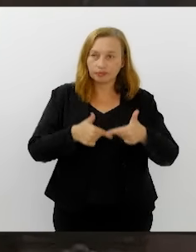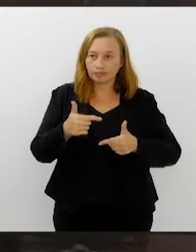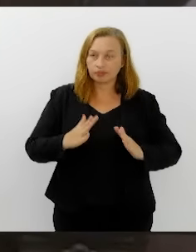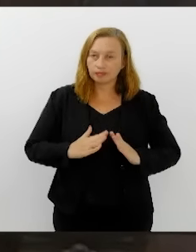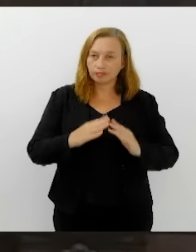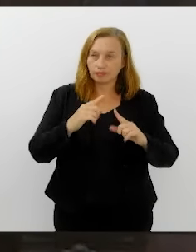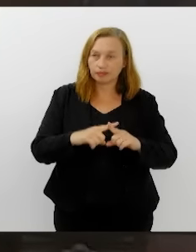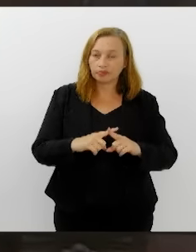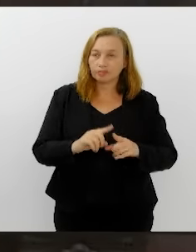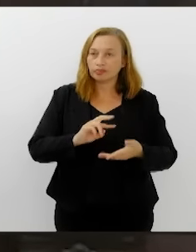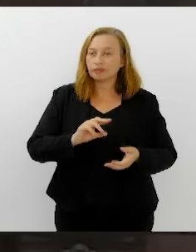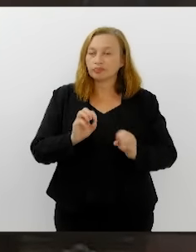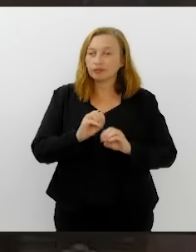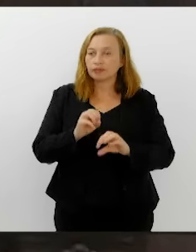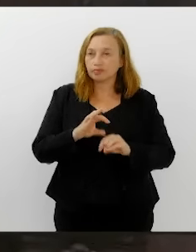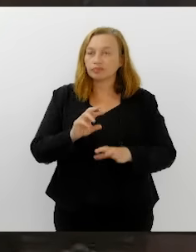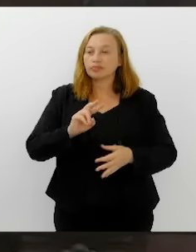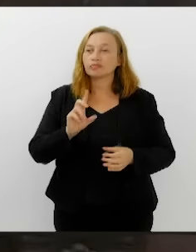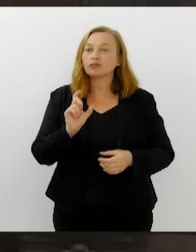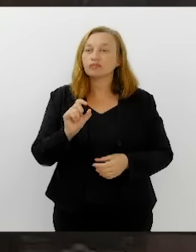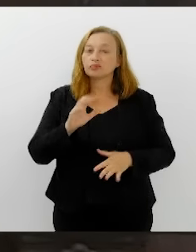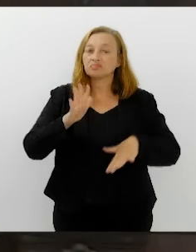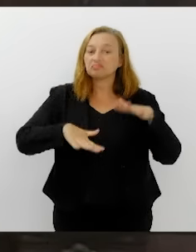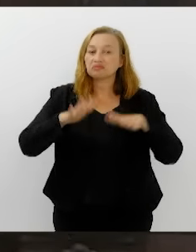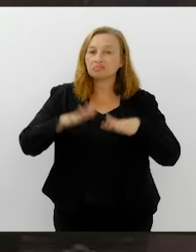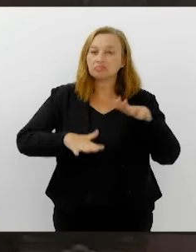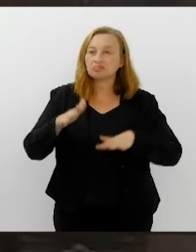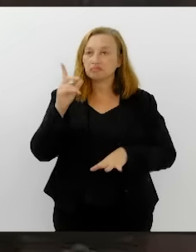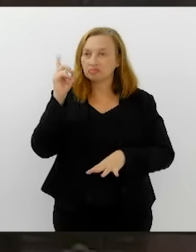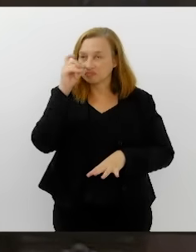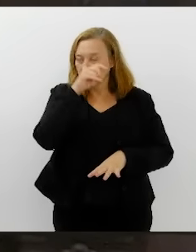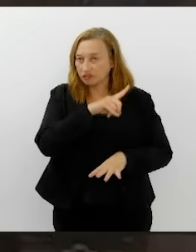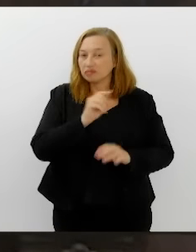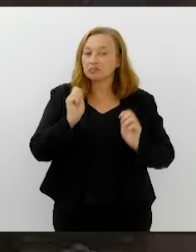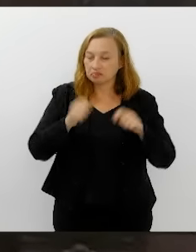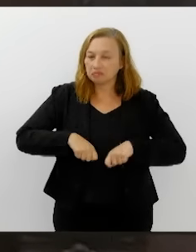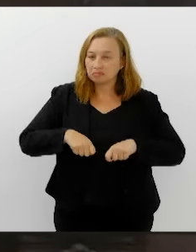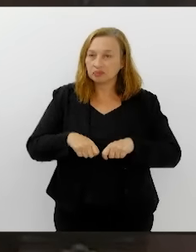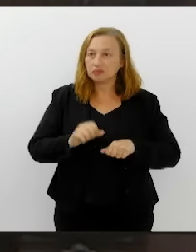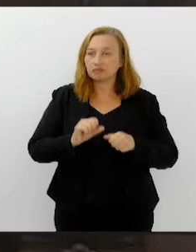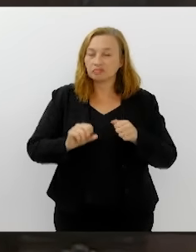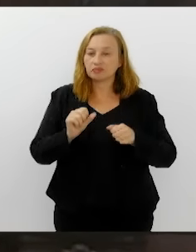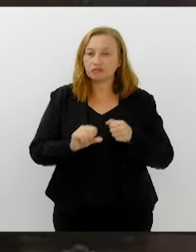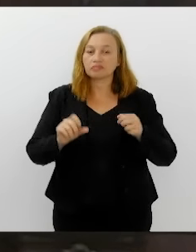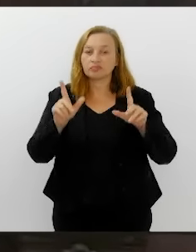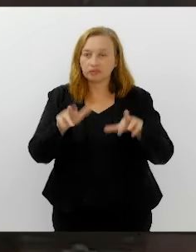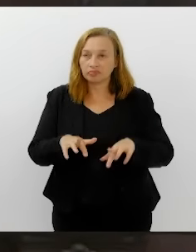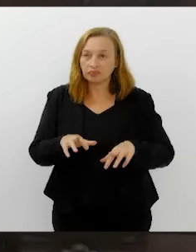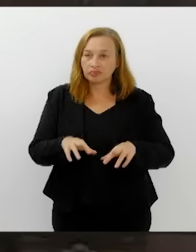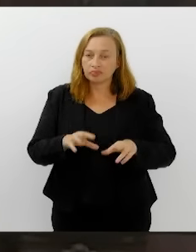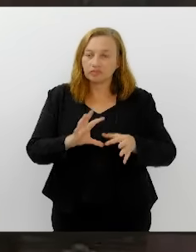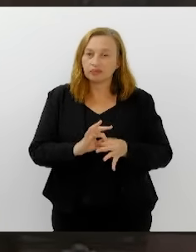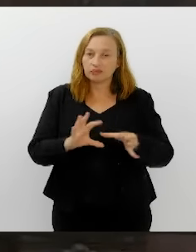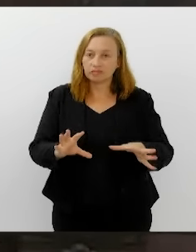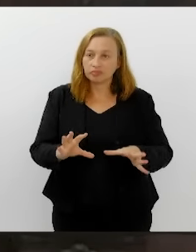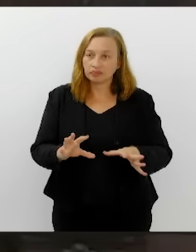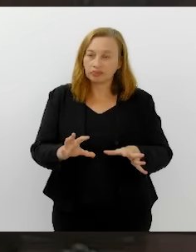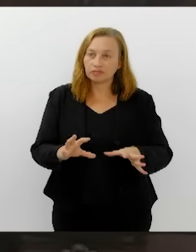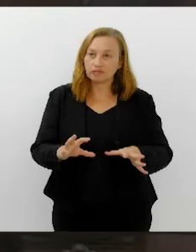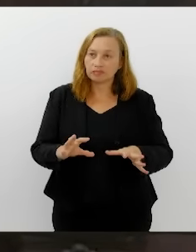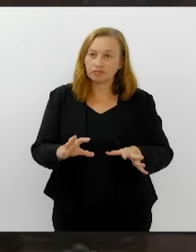que, independentemente das adversidades, é possível fazer a diferença e deixar um legado duradouro